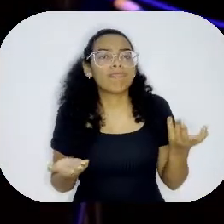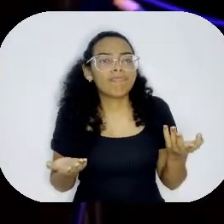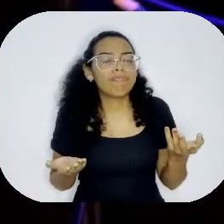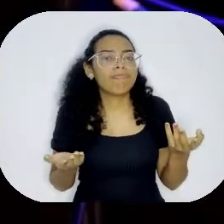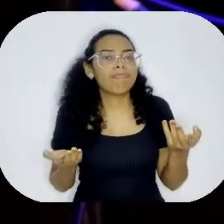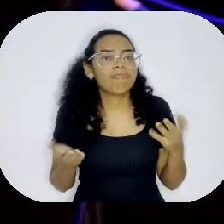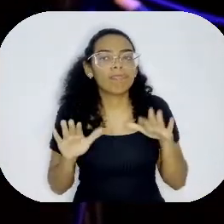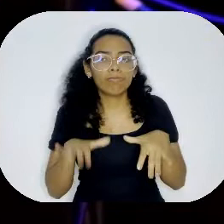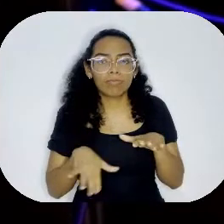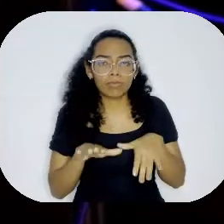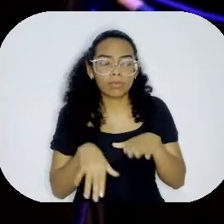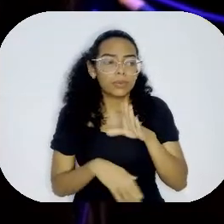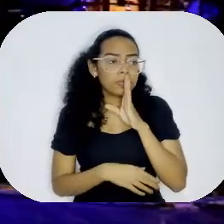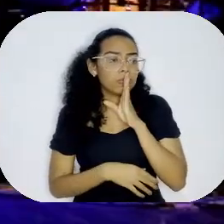está